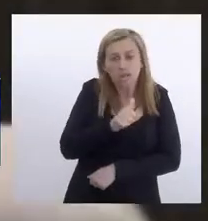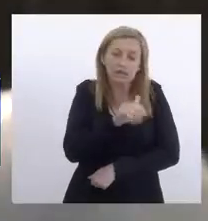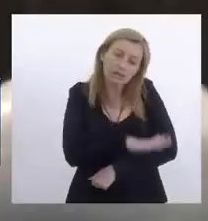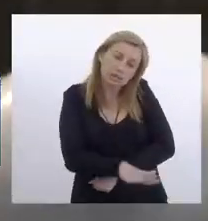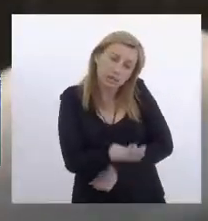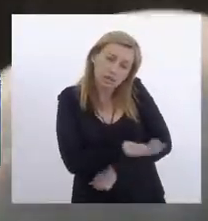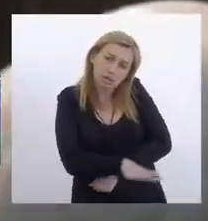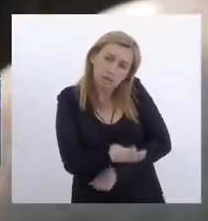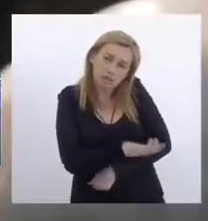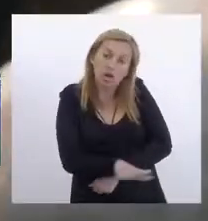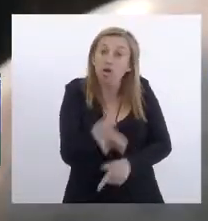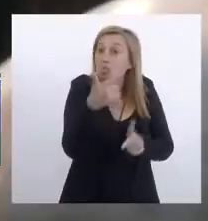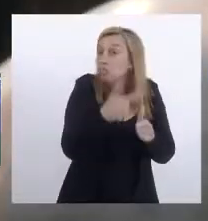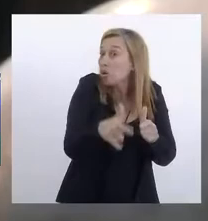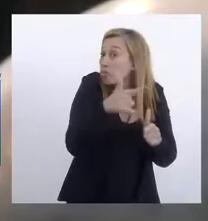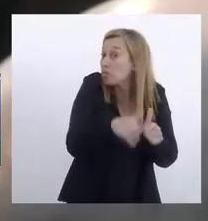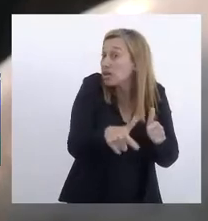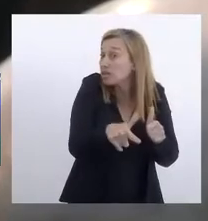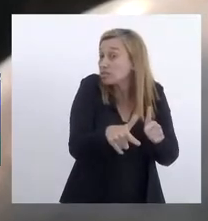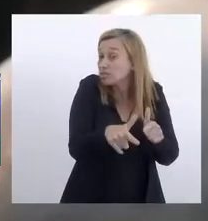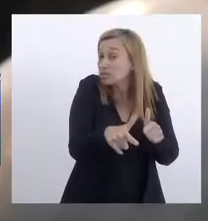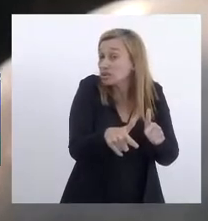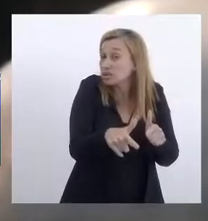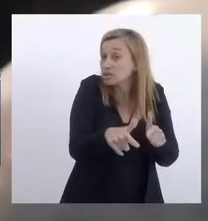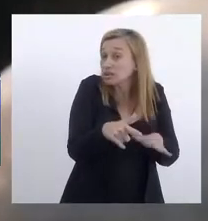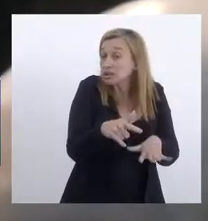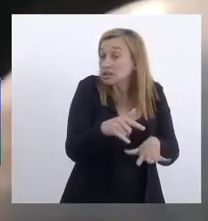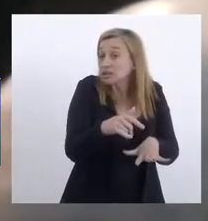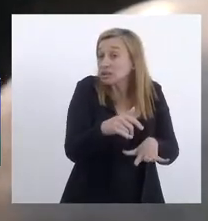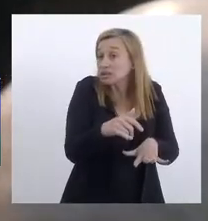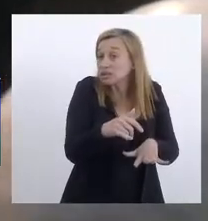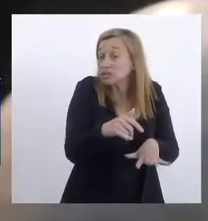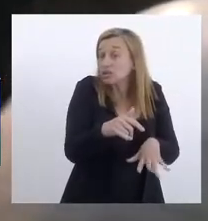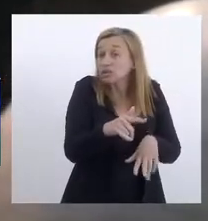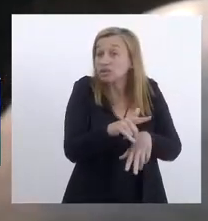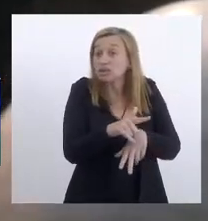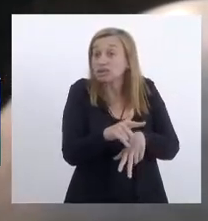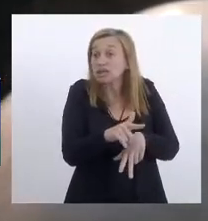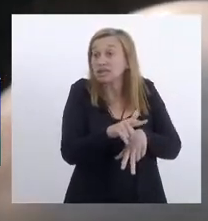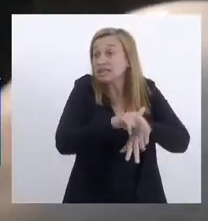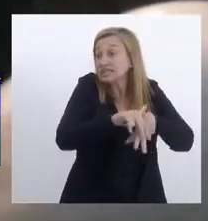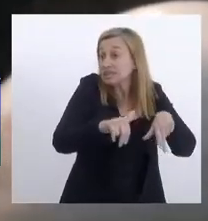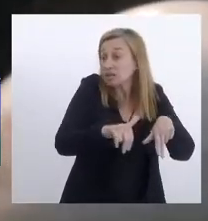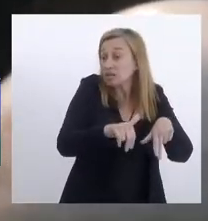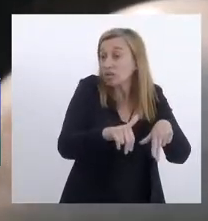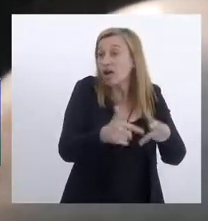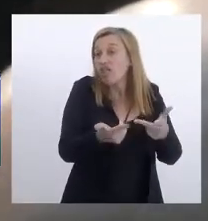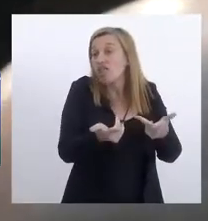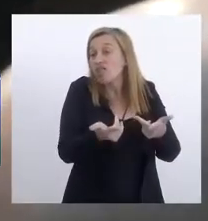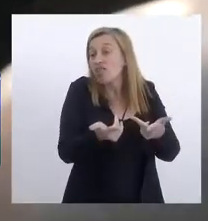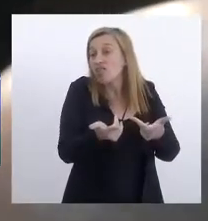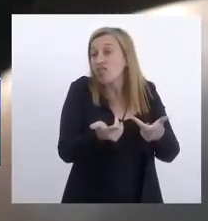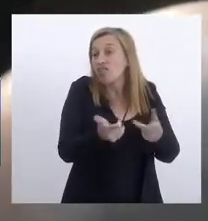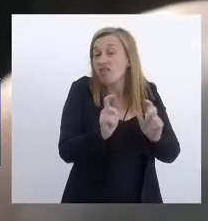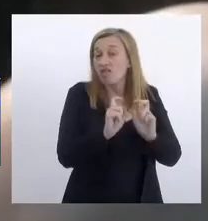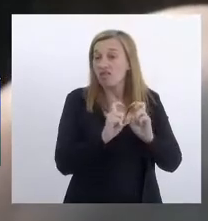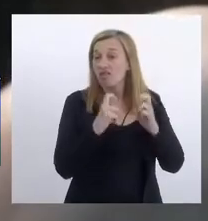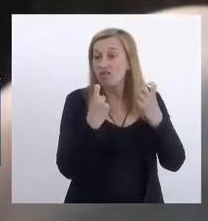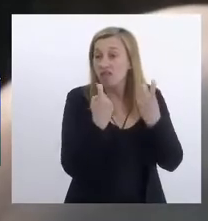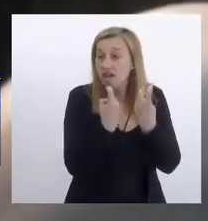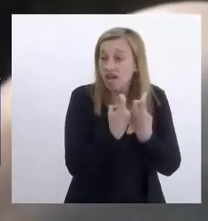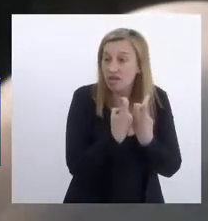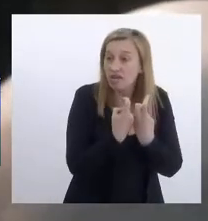crianças, problemas que envolvem importunação sexual devido a